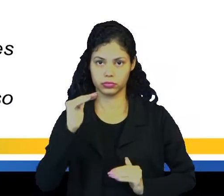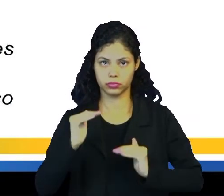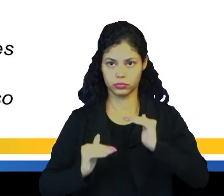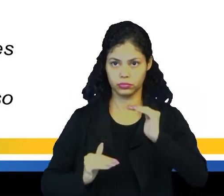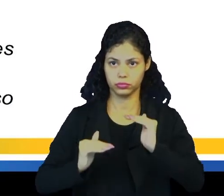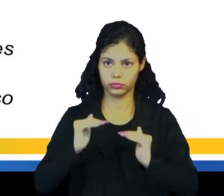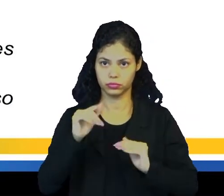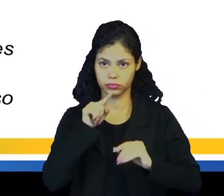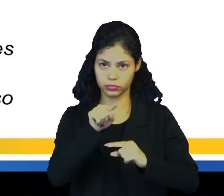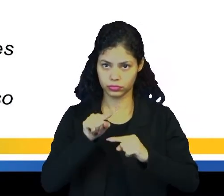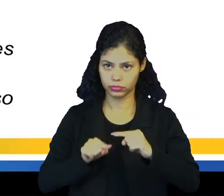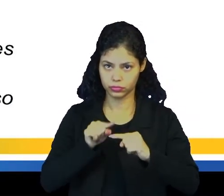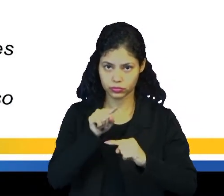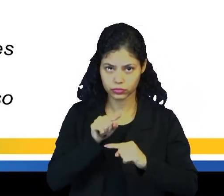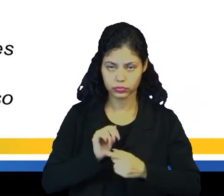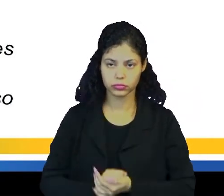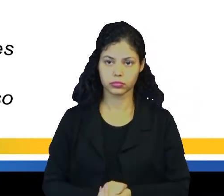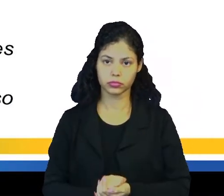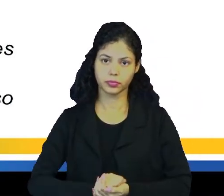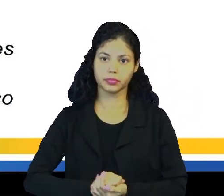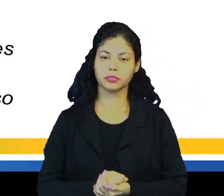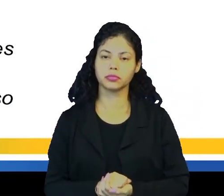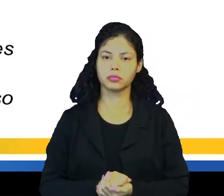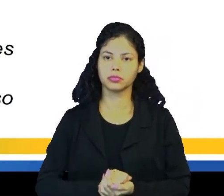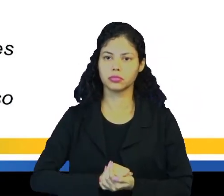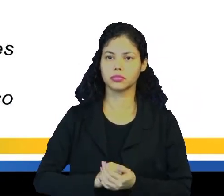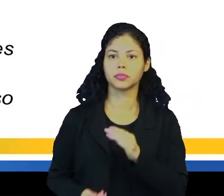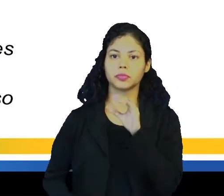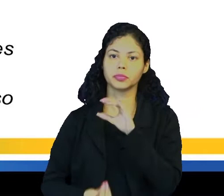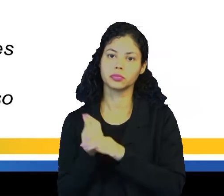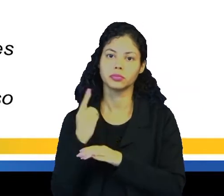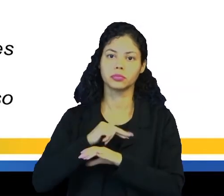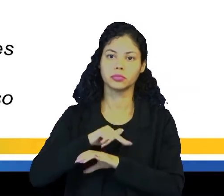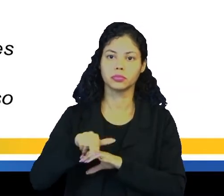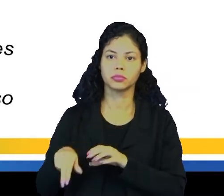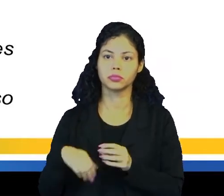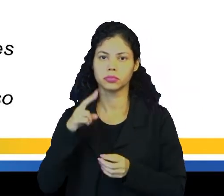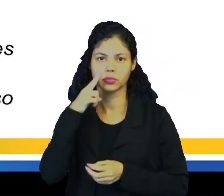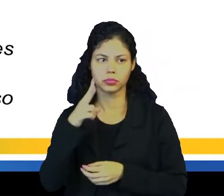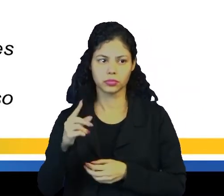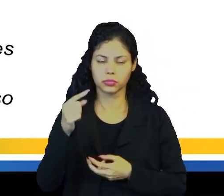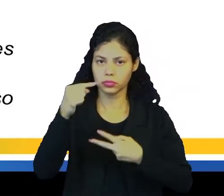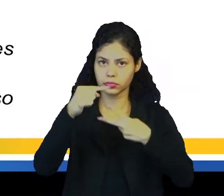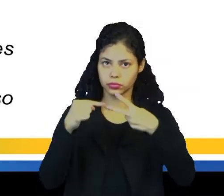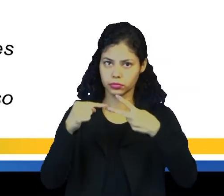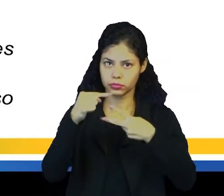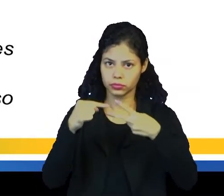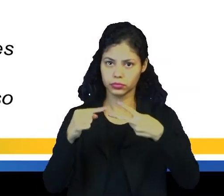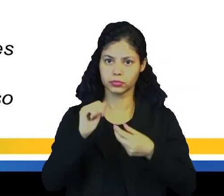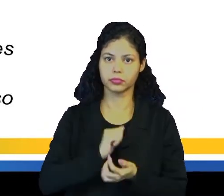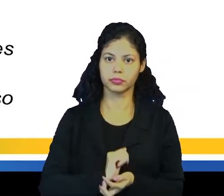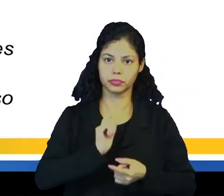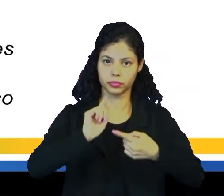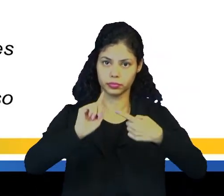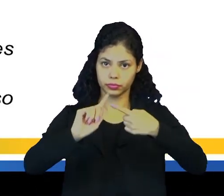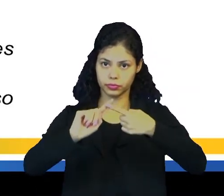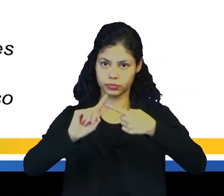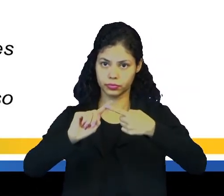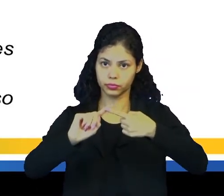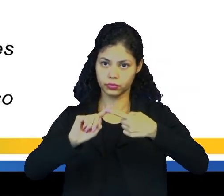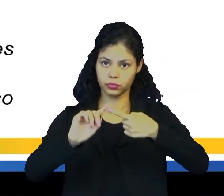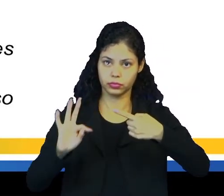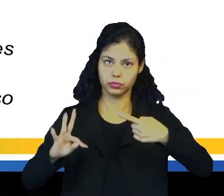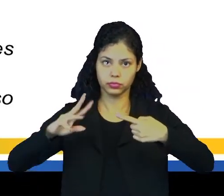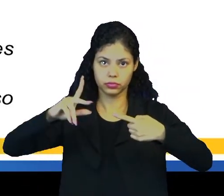Níveis e divisões da biodiversidade. A biodiversidade, ela é vista em 2 níveis. Nós temos aí